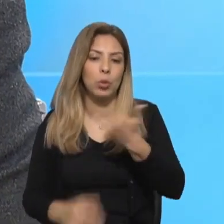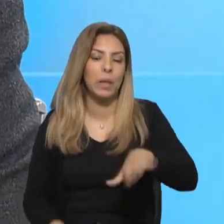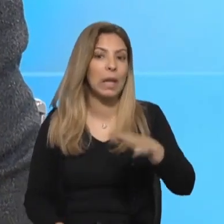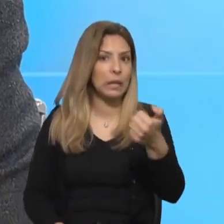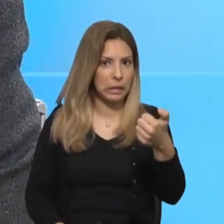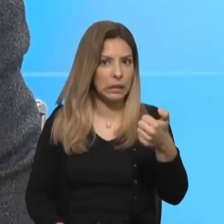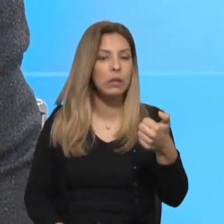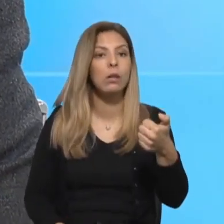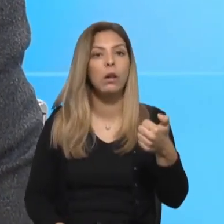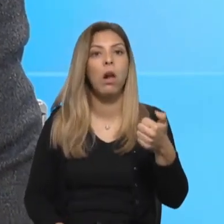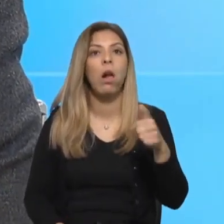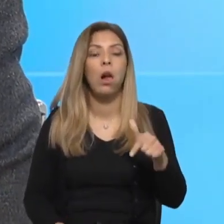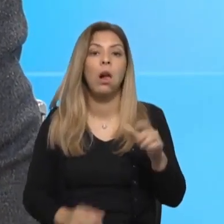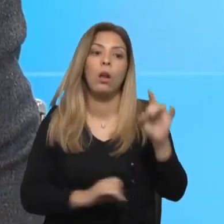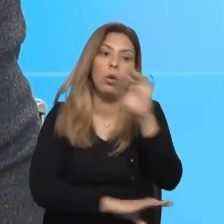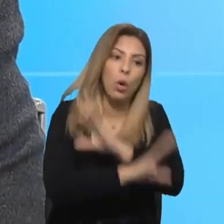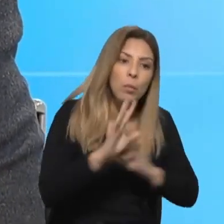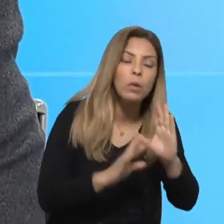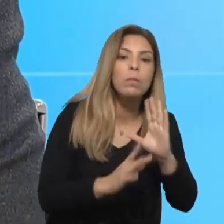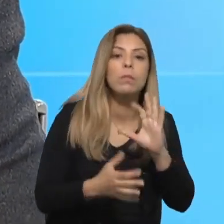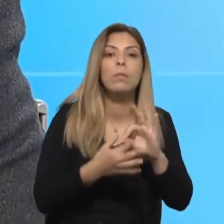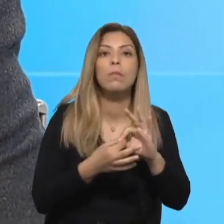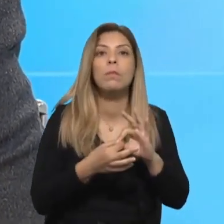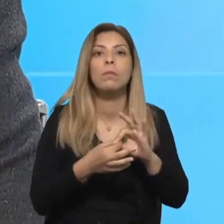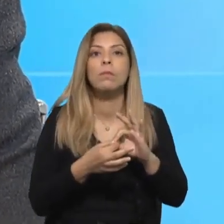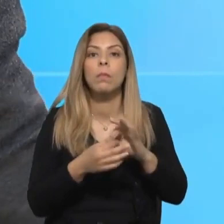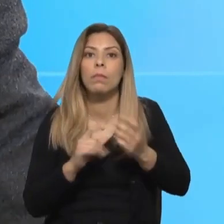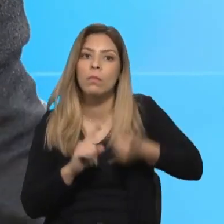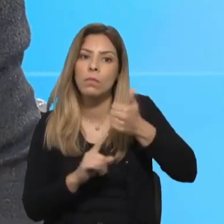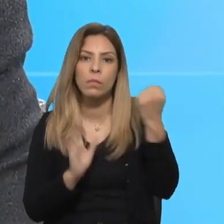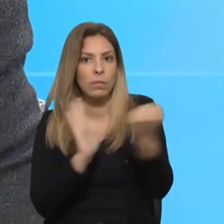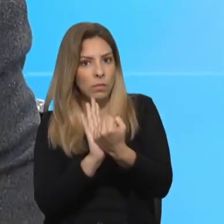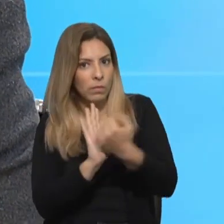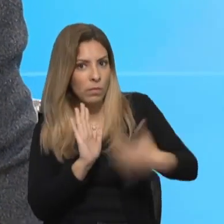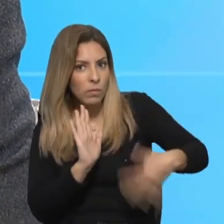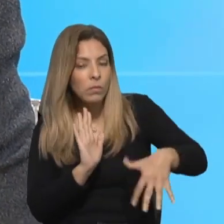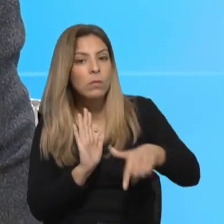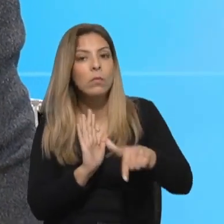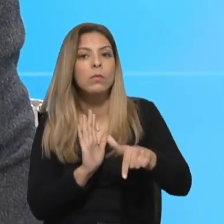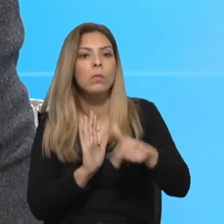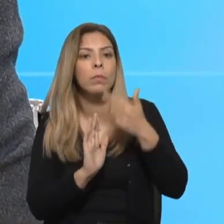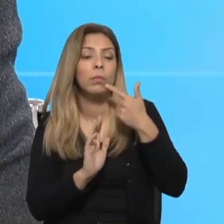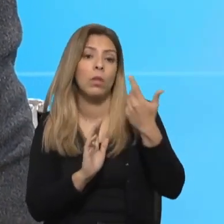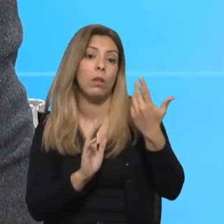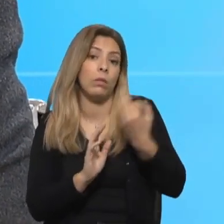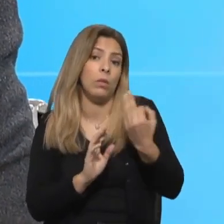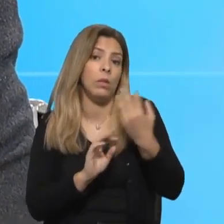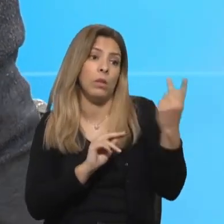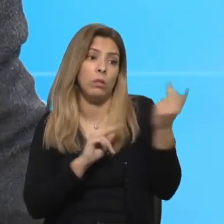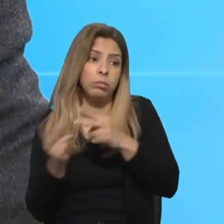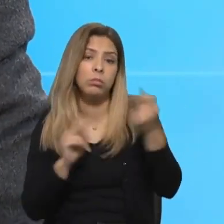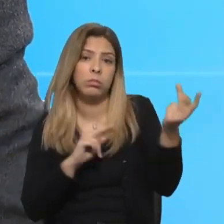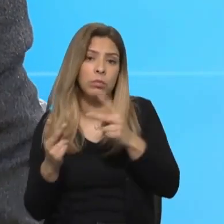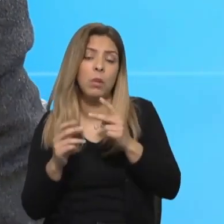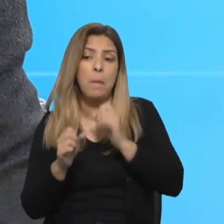marcar muito a Europa, como nós sabemos na história, com a chegada de milhares de refugiados a atravessar o